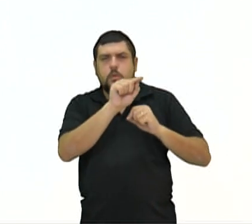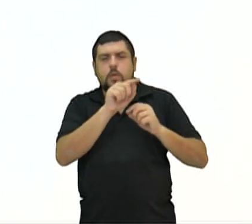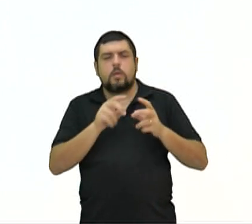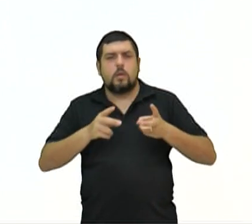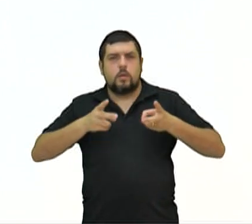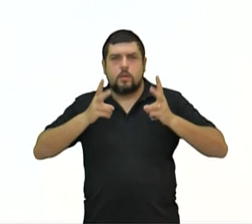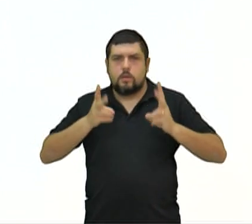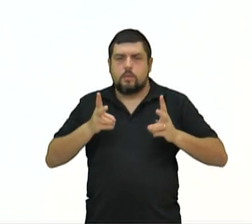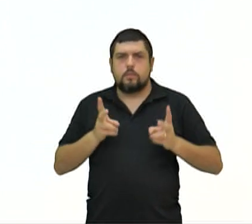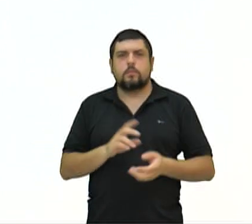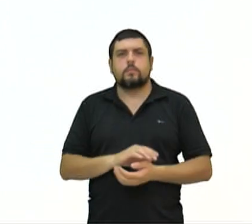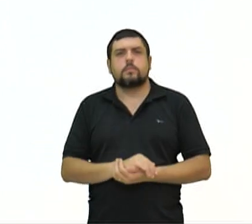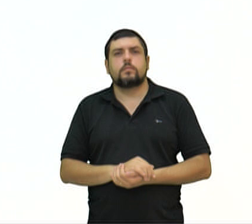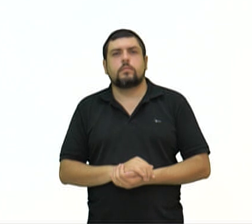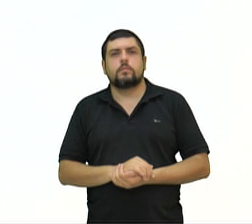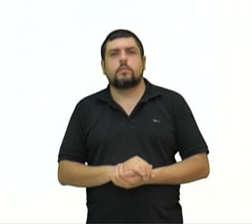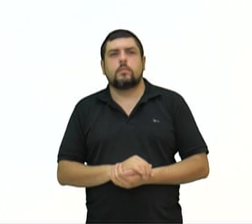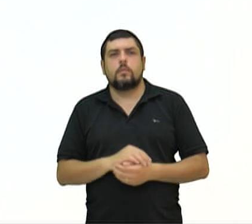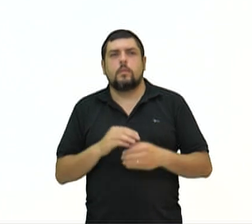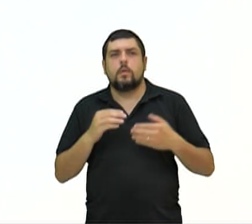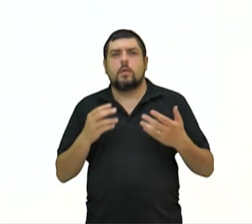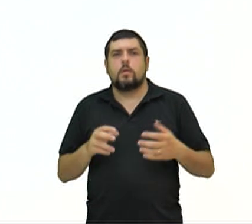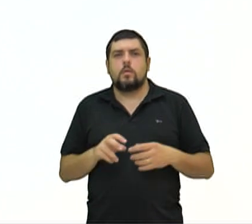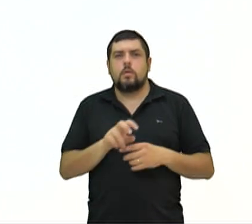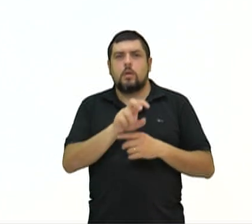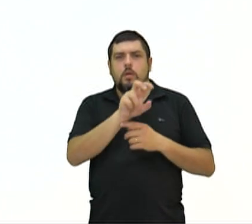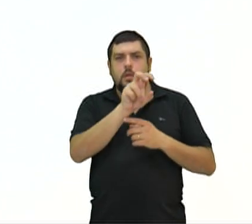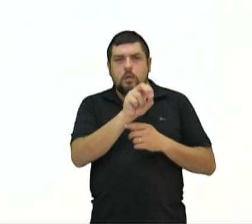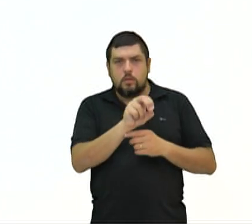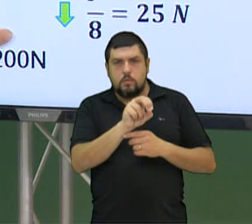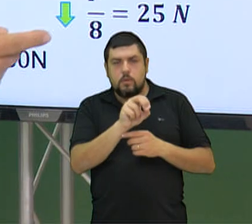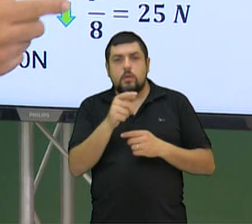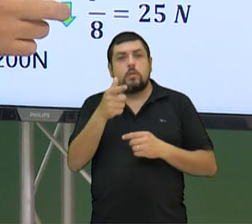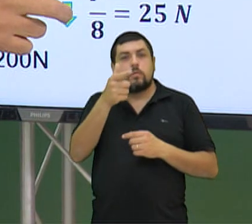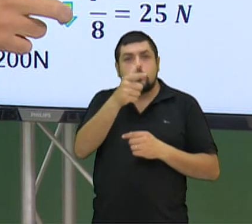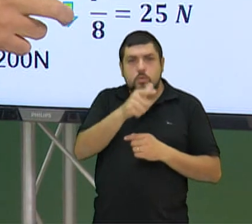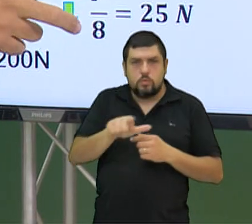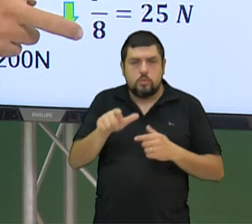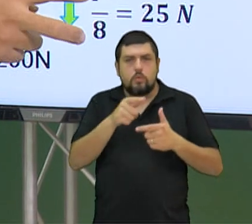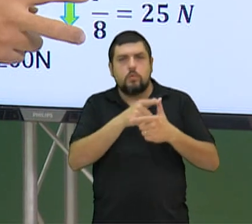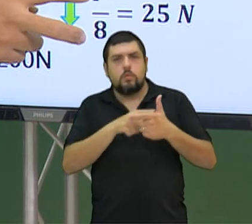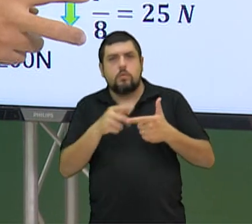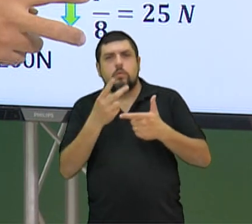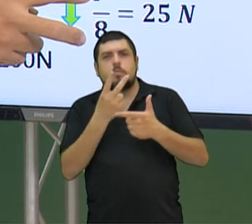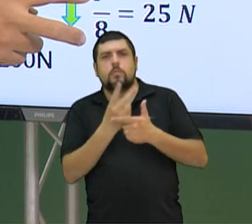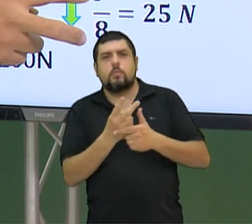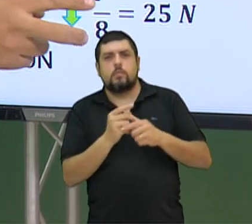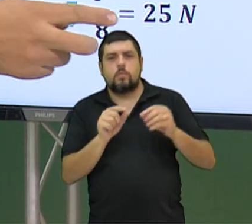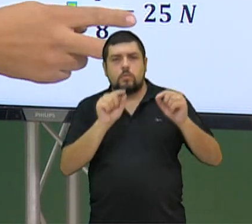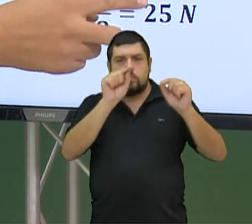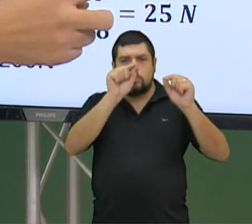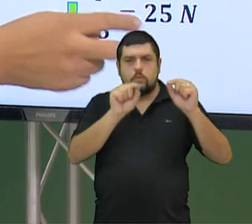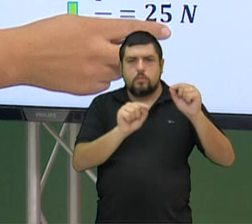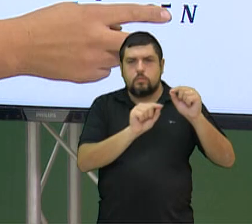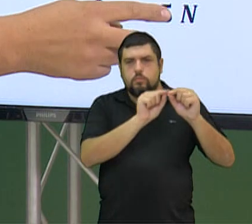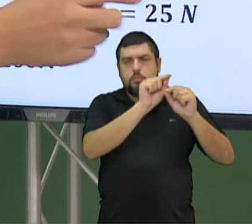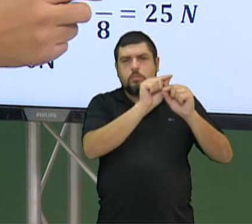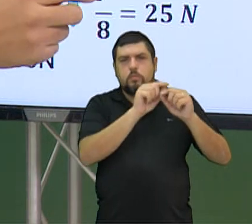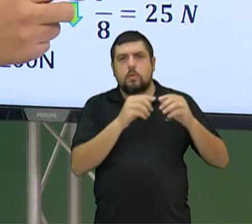ter aqui, nesse caso, que esse 50 vai ser novamente dividido por 2. Então, como se fosse o peso divididos por 8, no